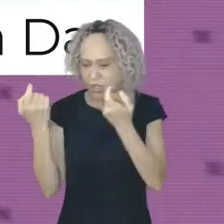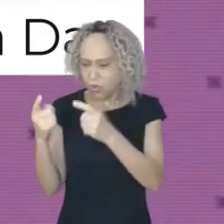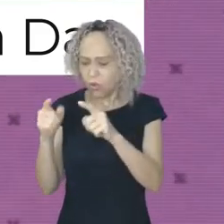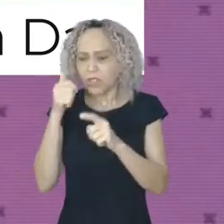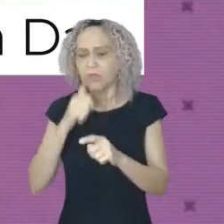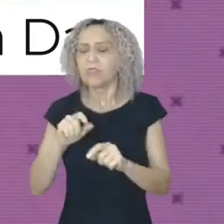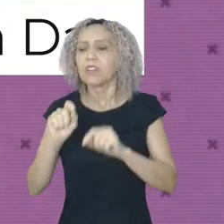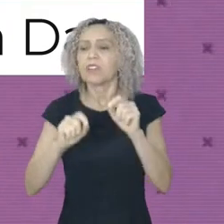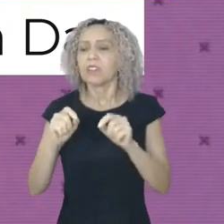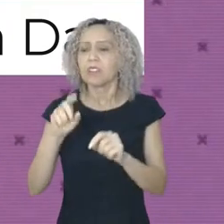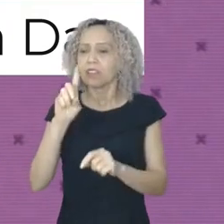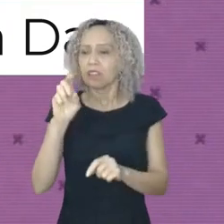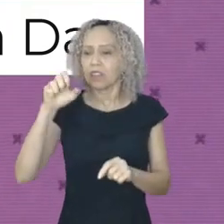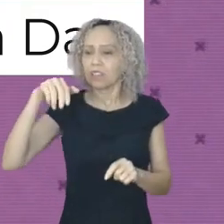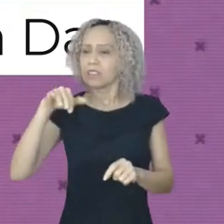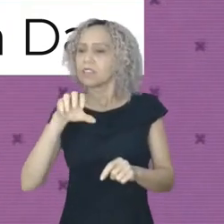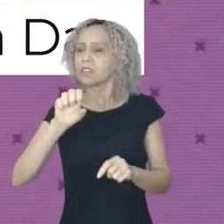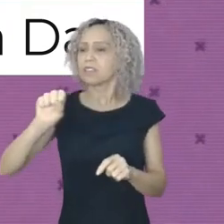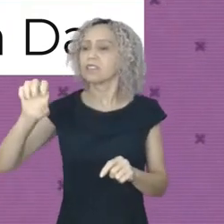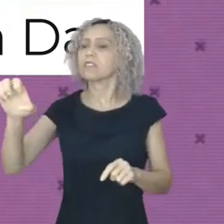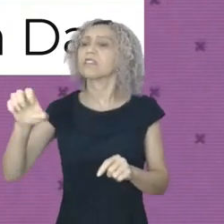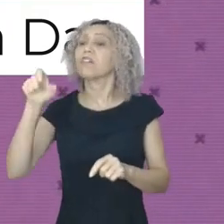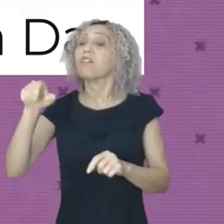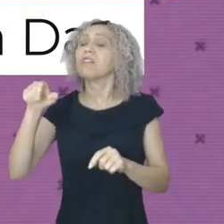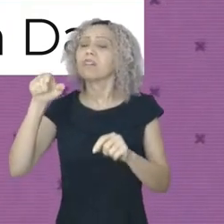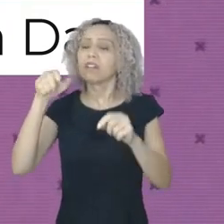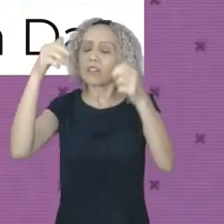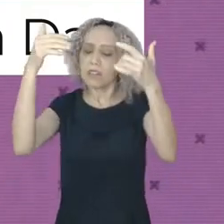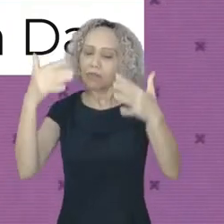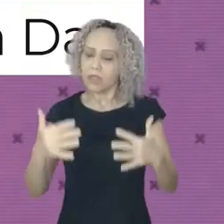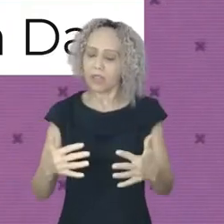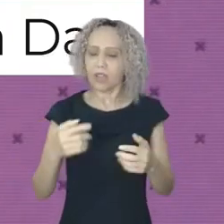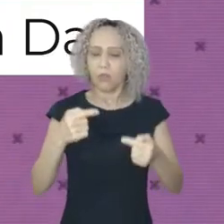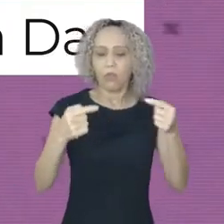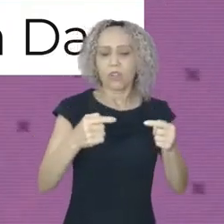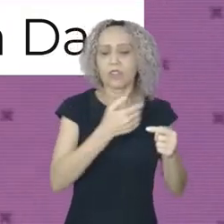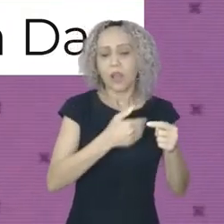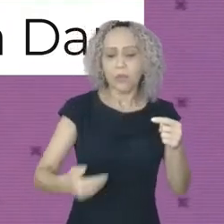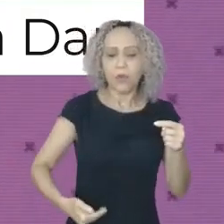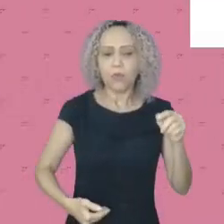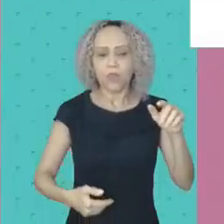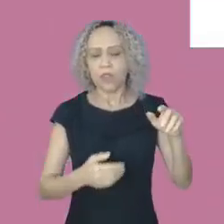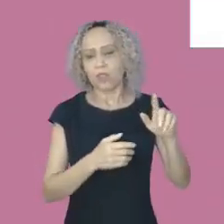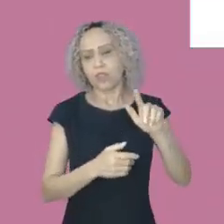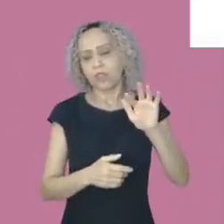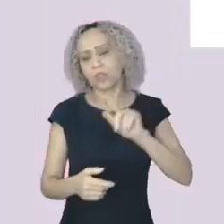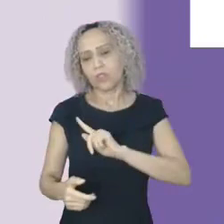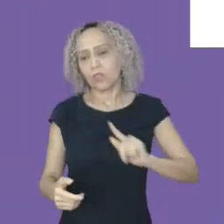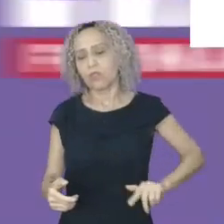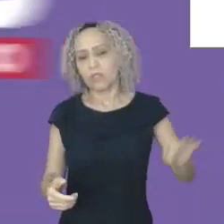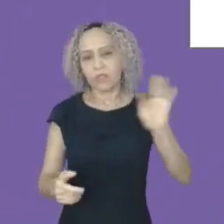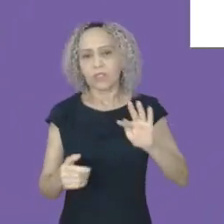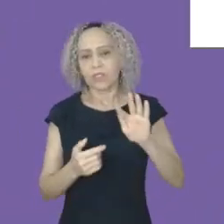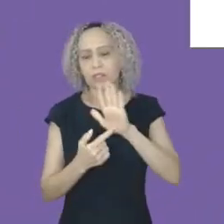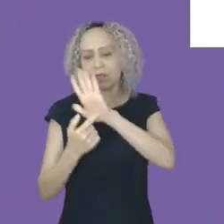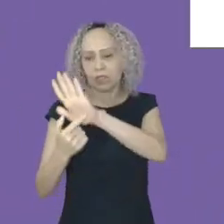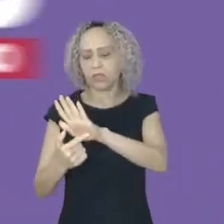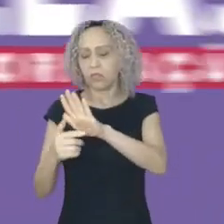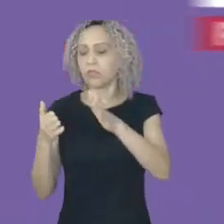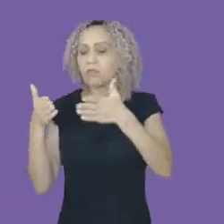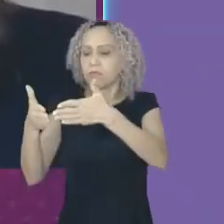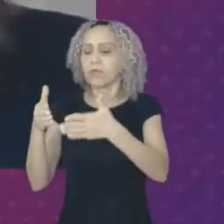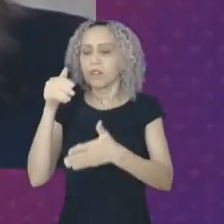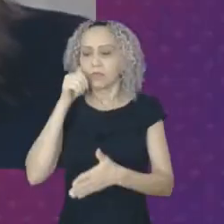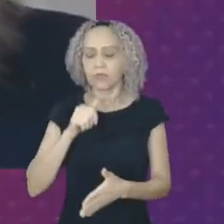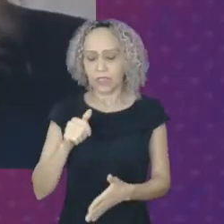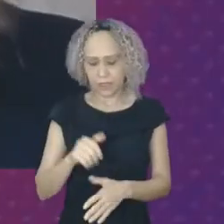mulheres, Denise Motadal, fala sobre as políticas públicas que foram apresentadas pelo governo para as mulheres. Eu